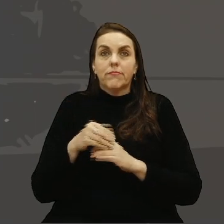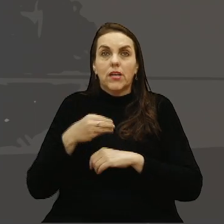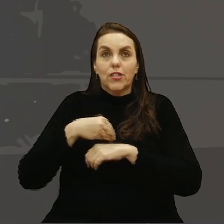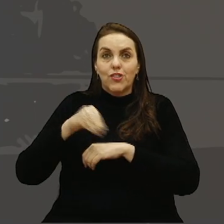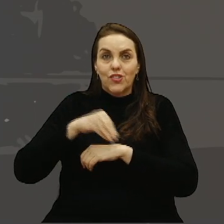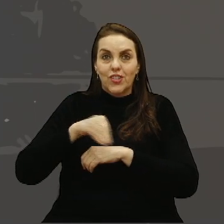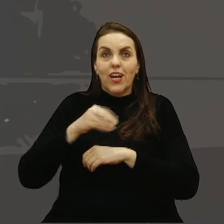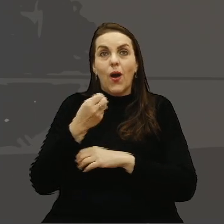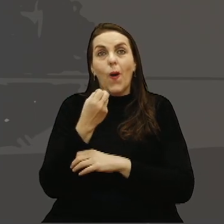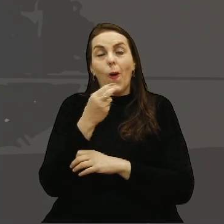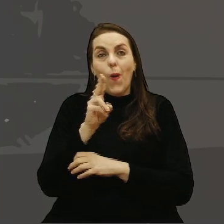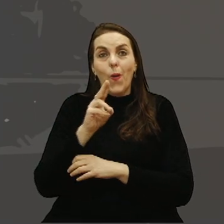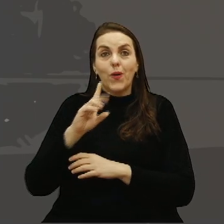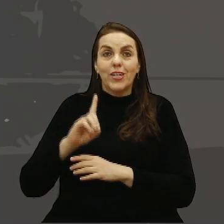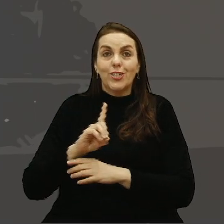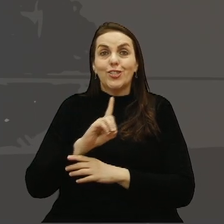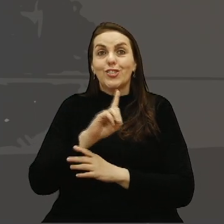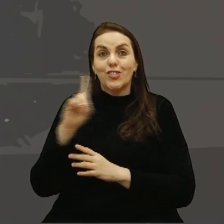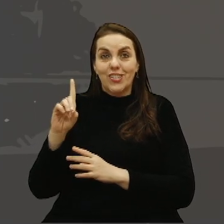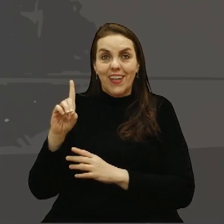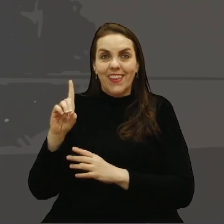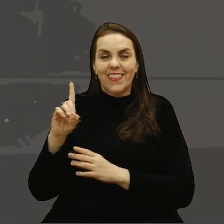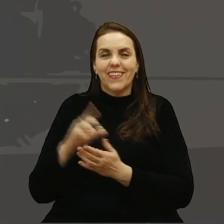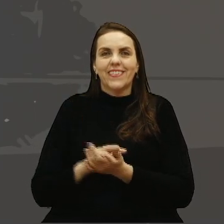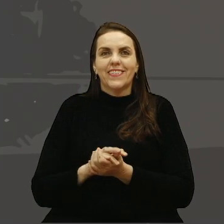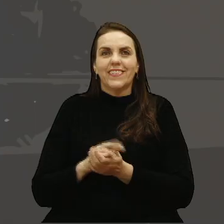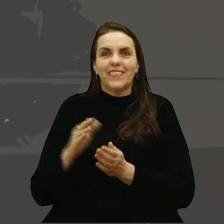direita, né? Ao invés de esquerda, a outra direita.